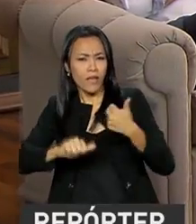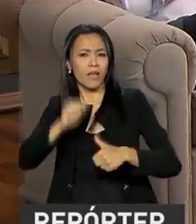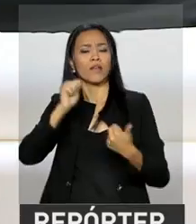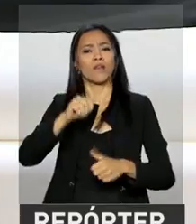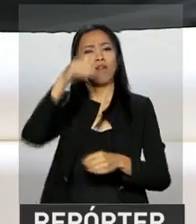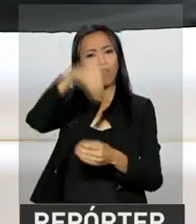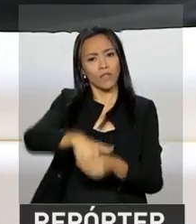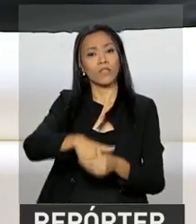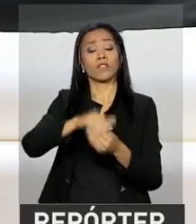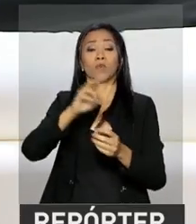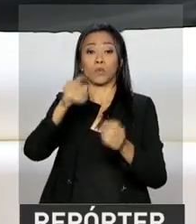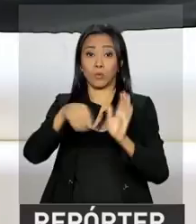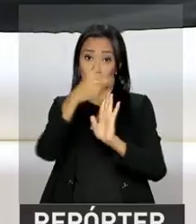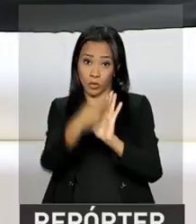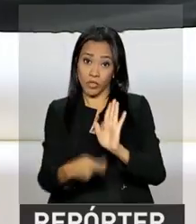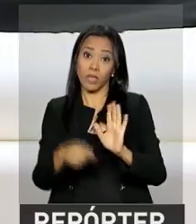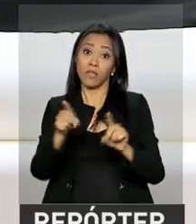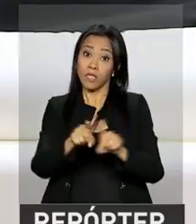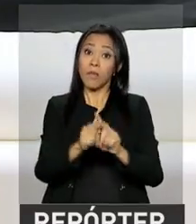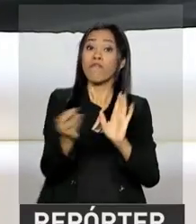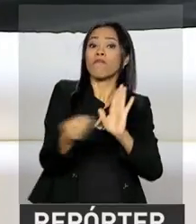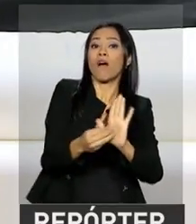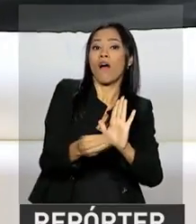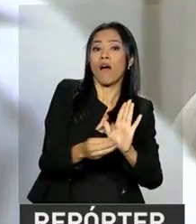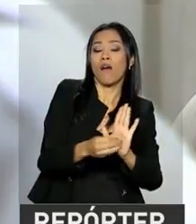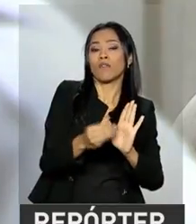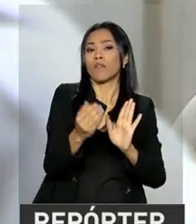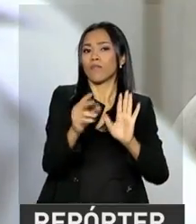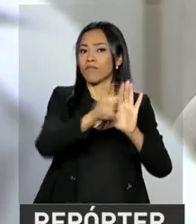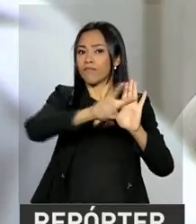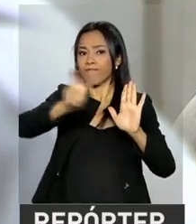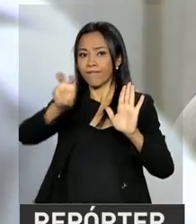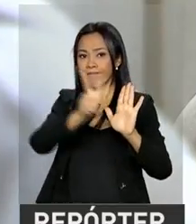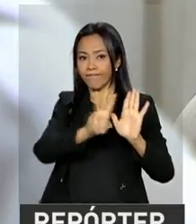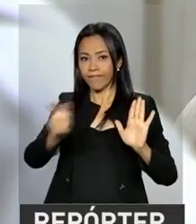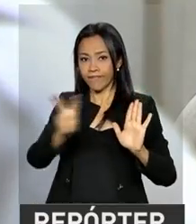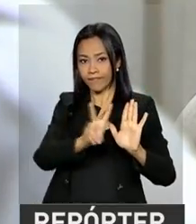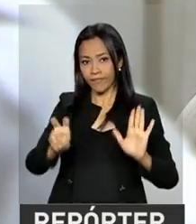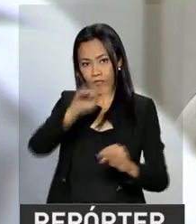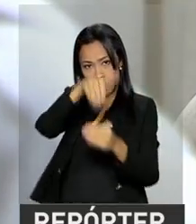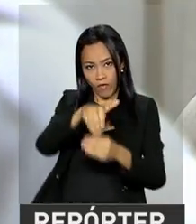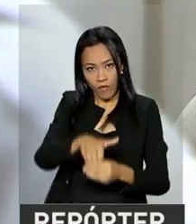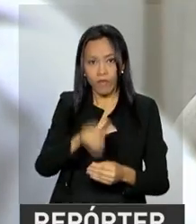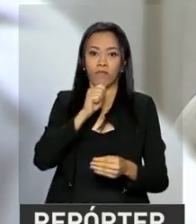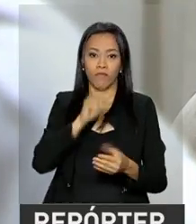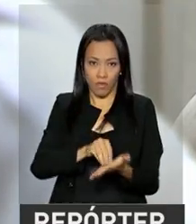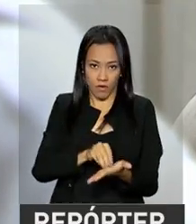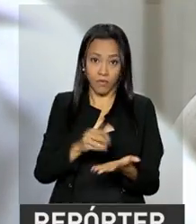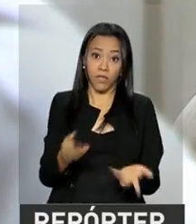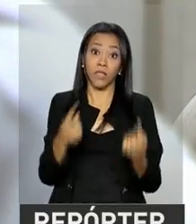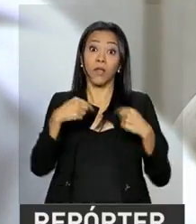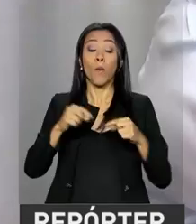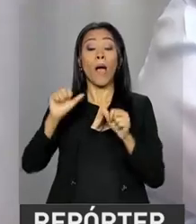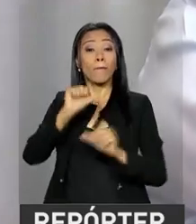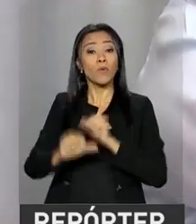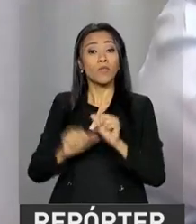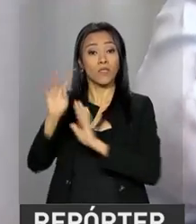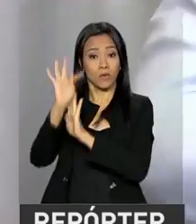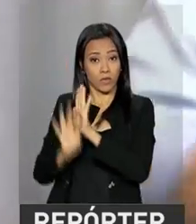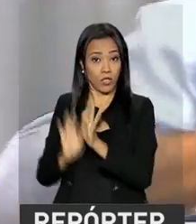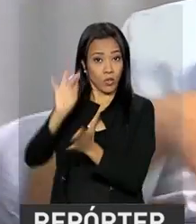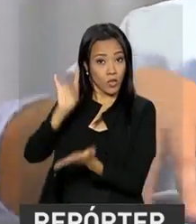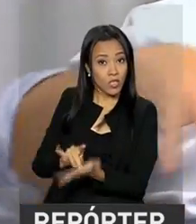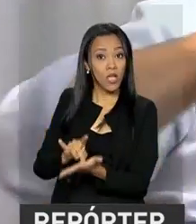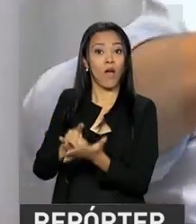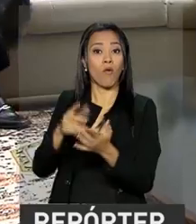câmara e os destaques que ainda faltam ser votados para o governo as mudanças no projeto original feitas